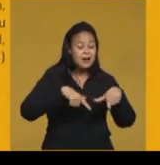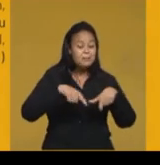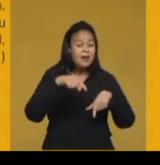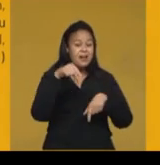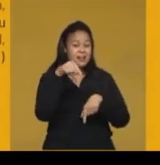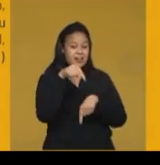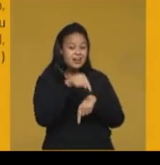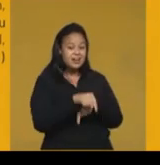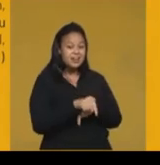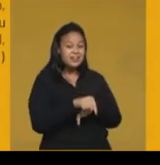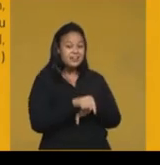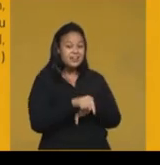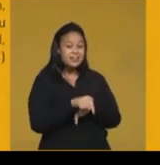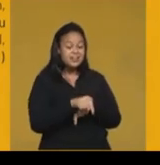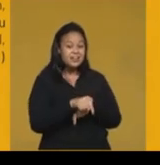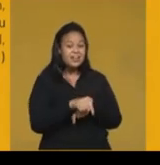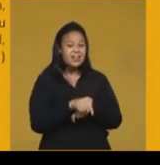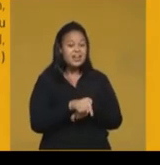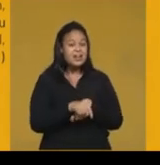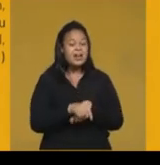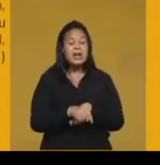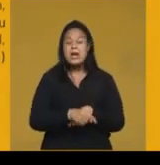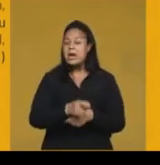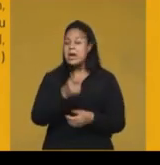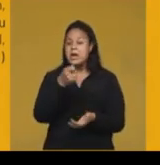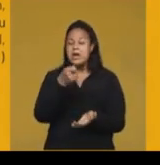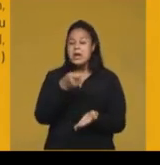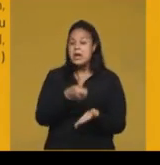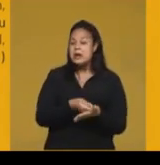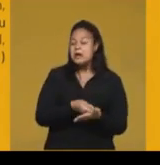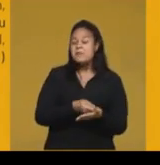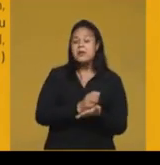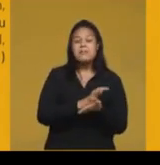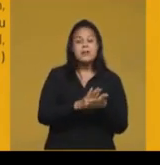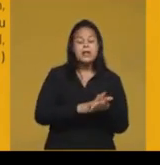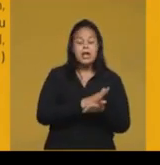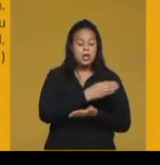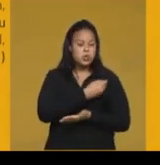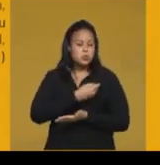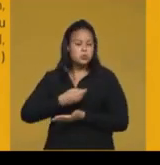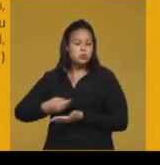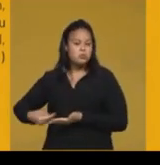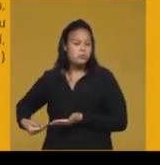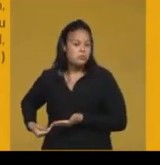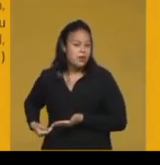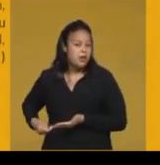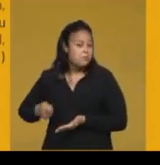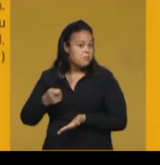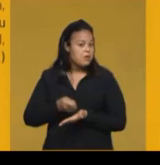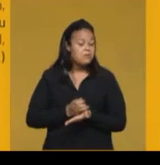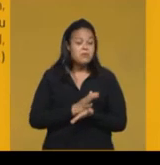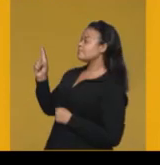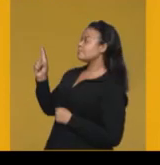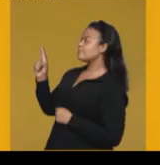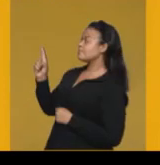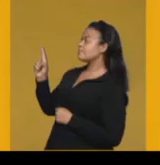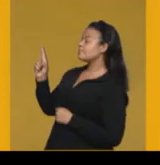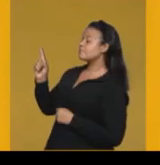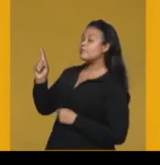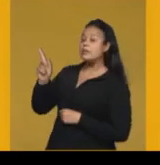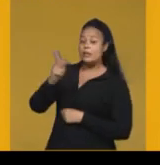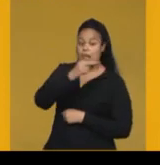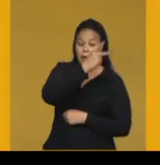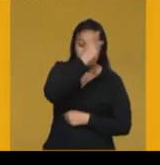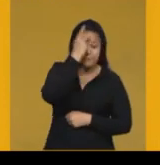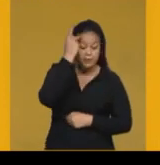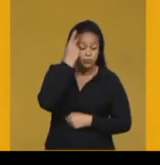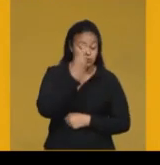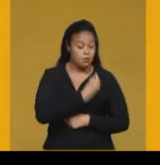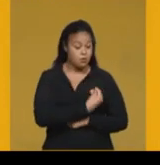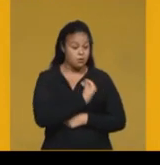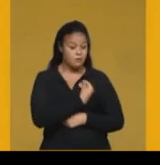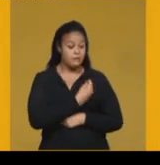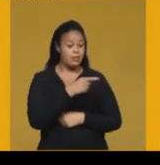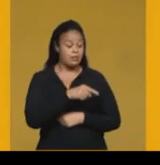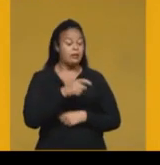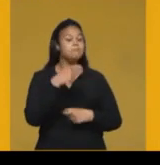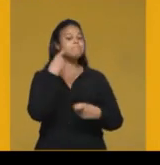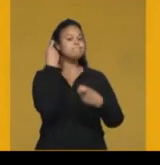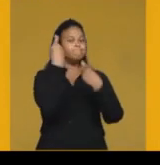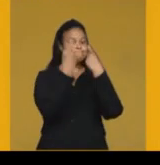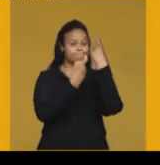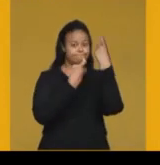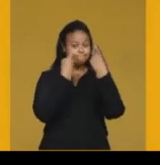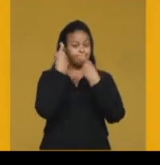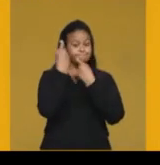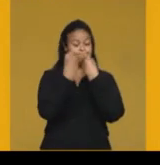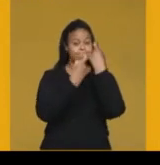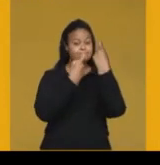de subsídio governamental, causando um desconforto generalizado. As pessoas estão bem preocupadas